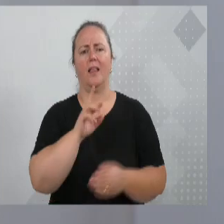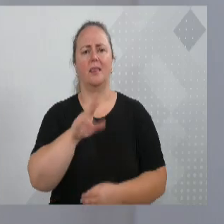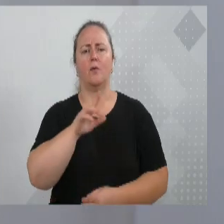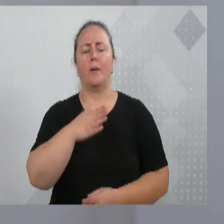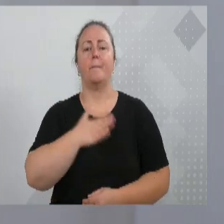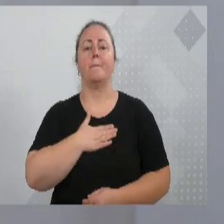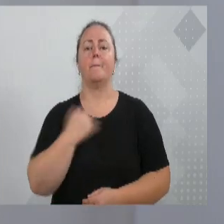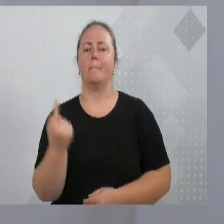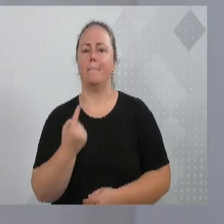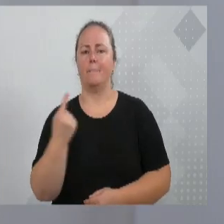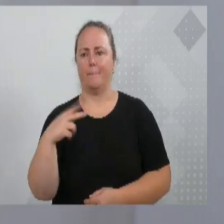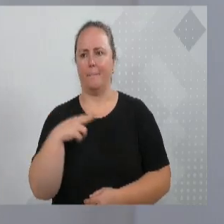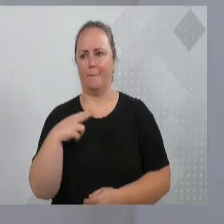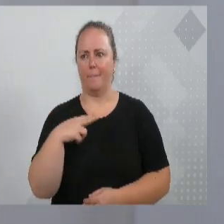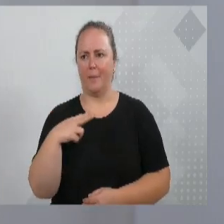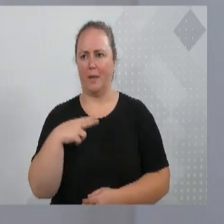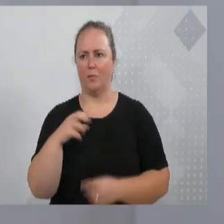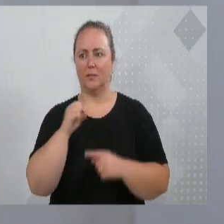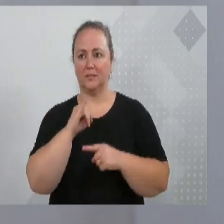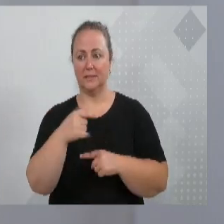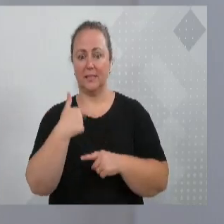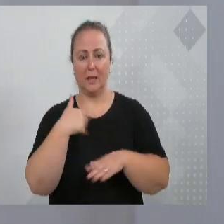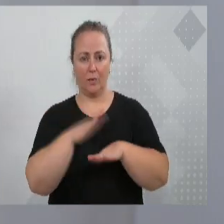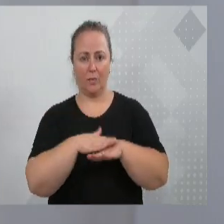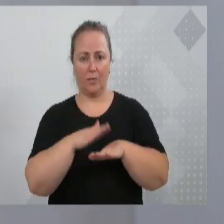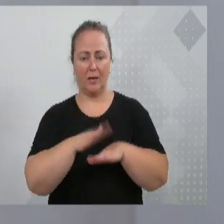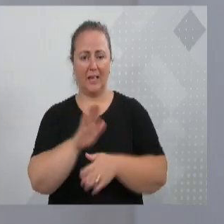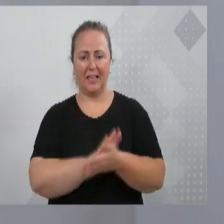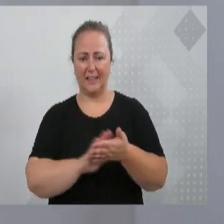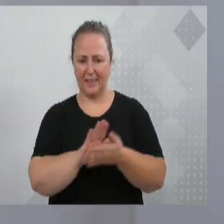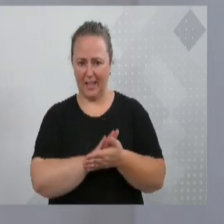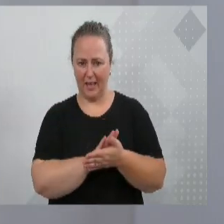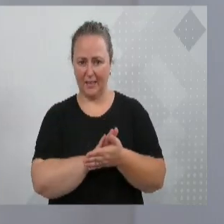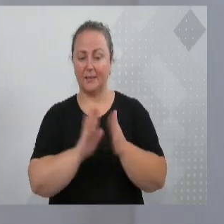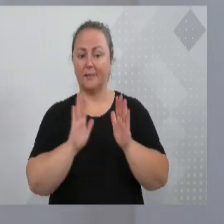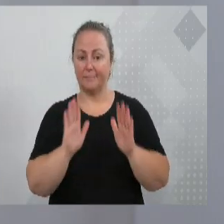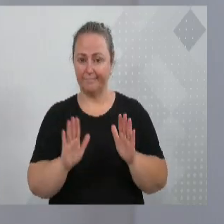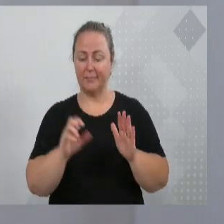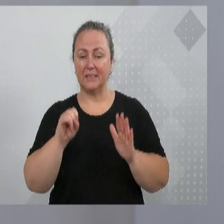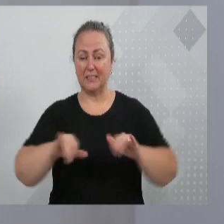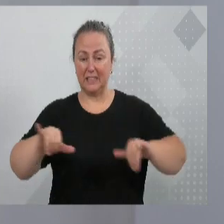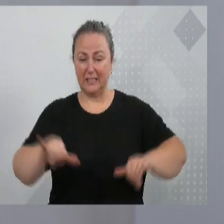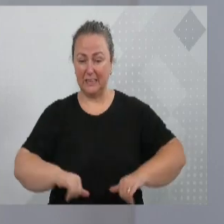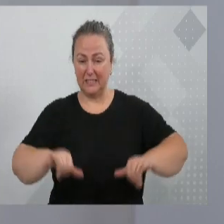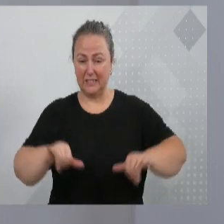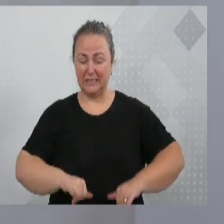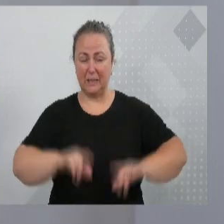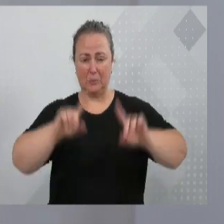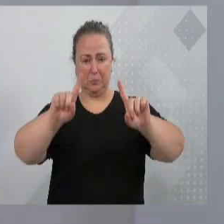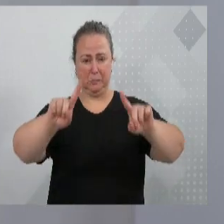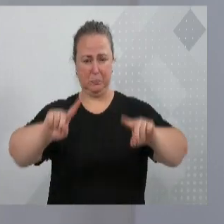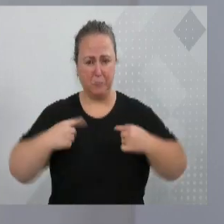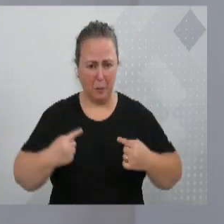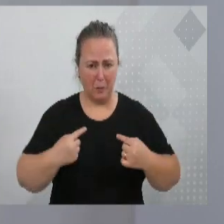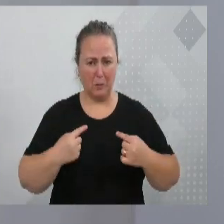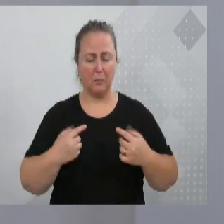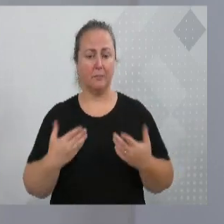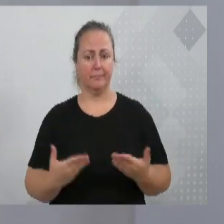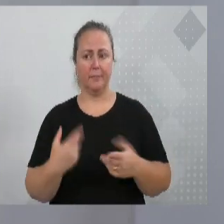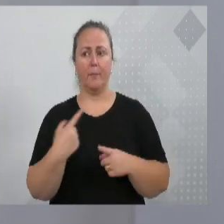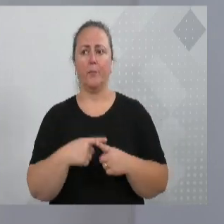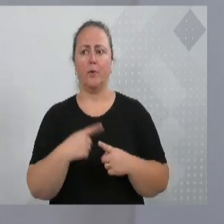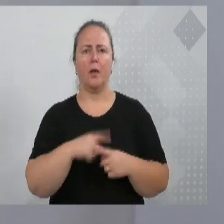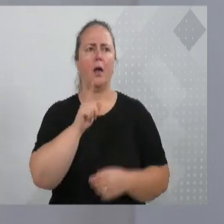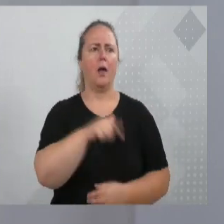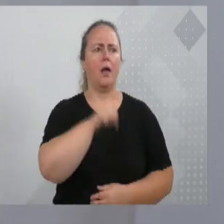individual se eu não fizer nada se nós não fizermos nada colegas quando a gente sofre esse tipo de violência quando sofre violência em relação ao fato